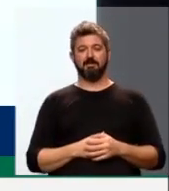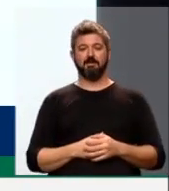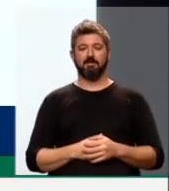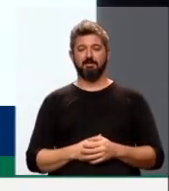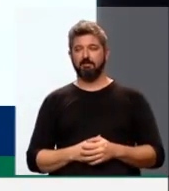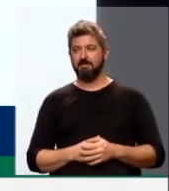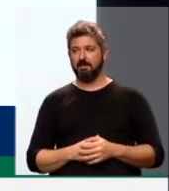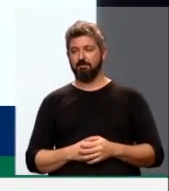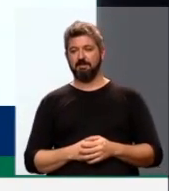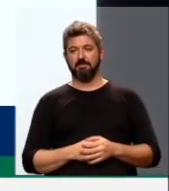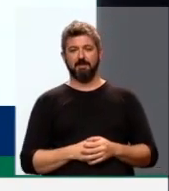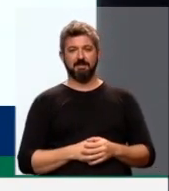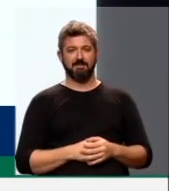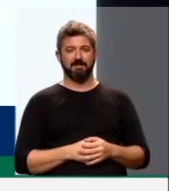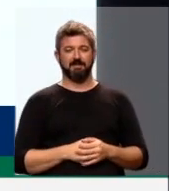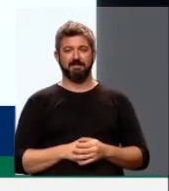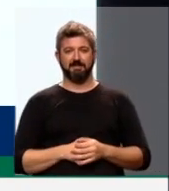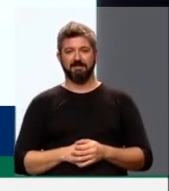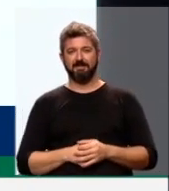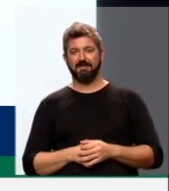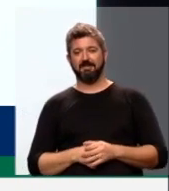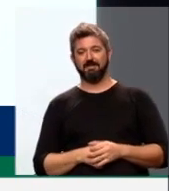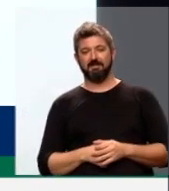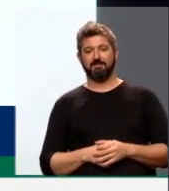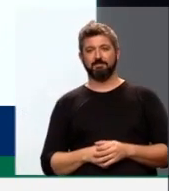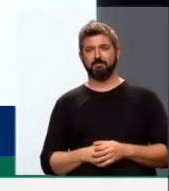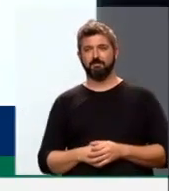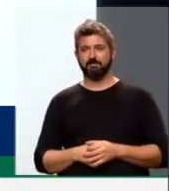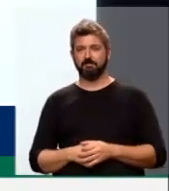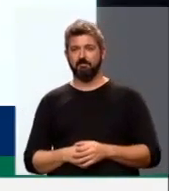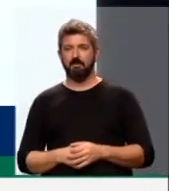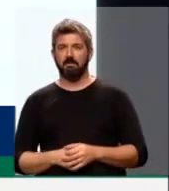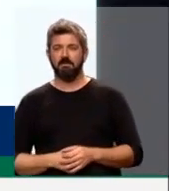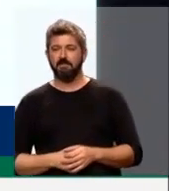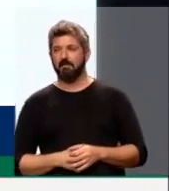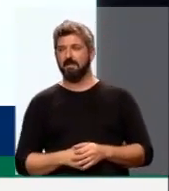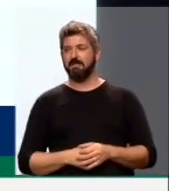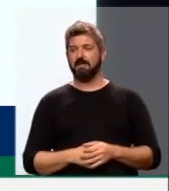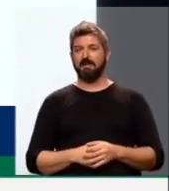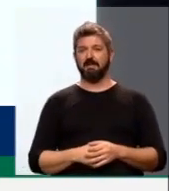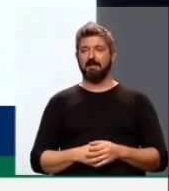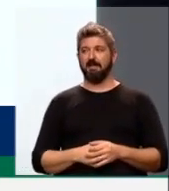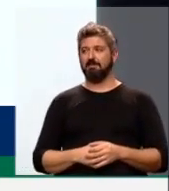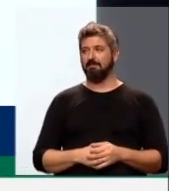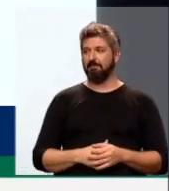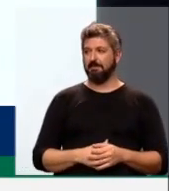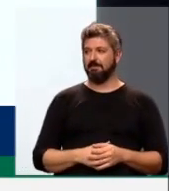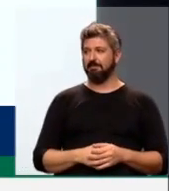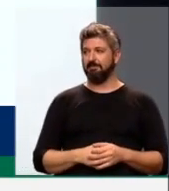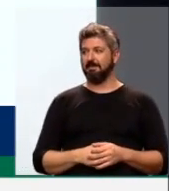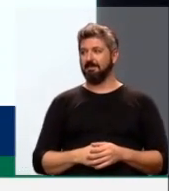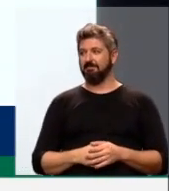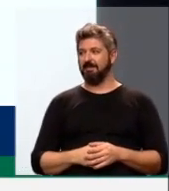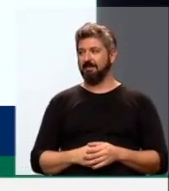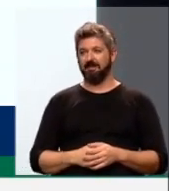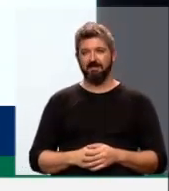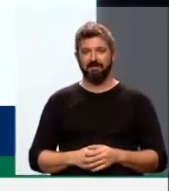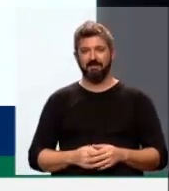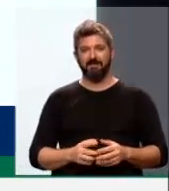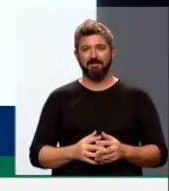presentes, mas nesse momento passo já diretamente para a médica